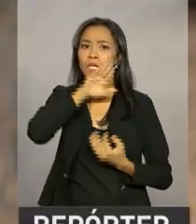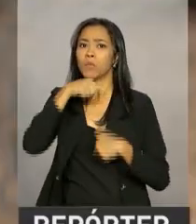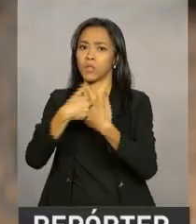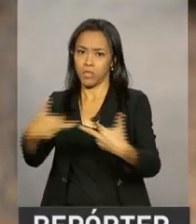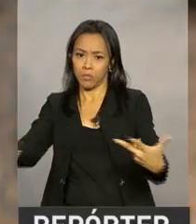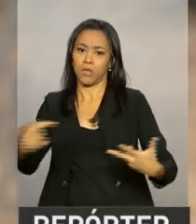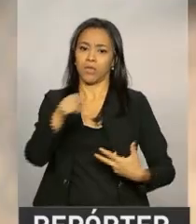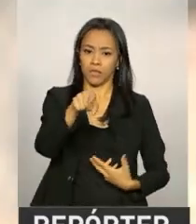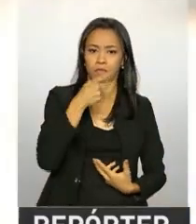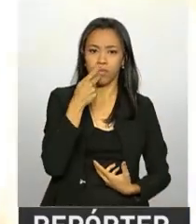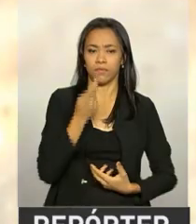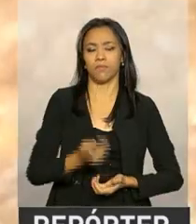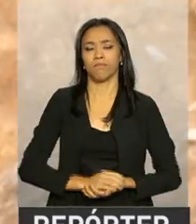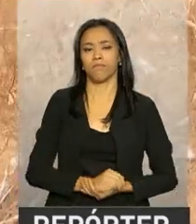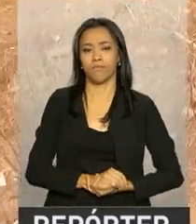que o cabo enfrenta, né?